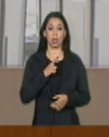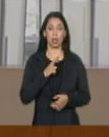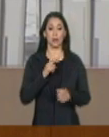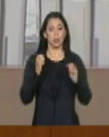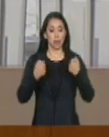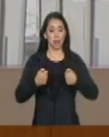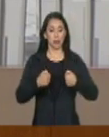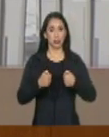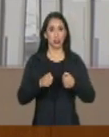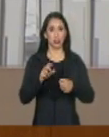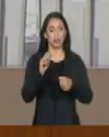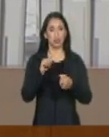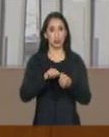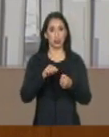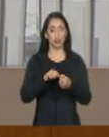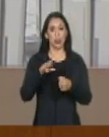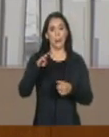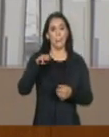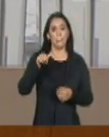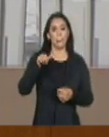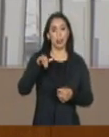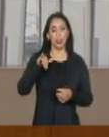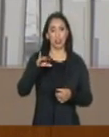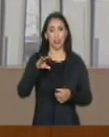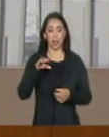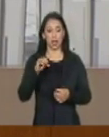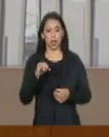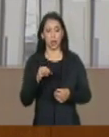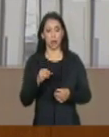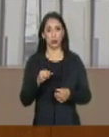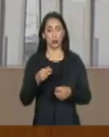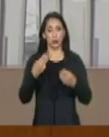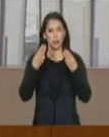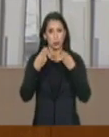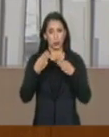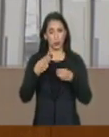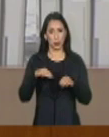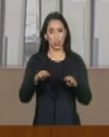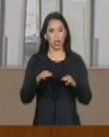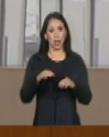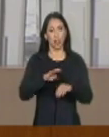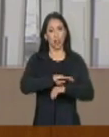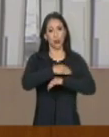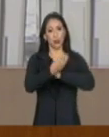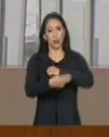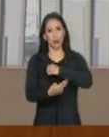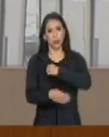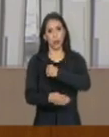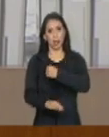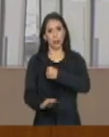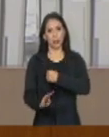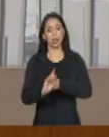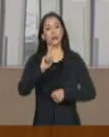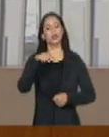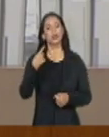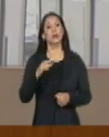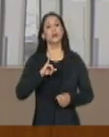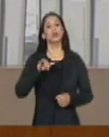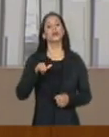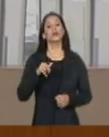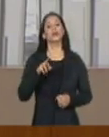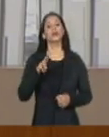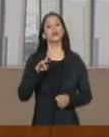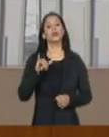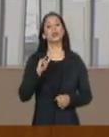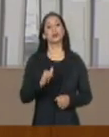atuado, de Mariana e Brumadinho. Depois agregamos a questão do júri também, dos homicídios como um